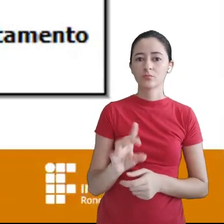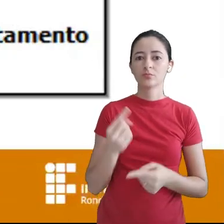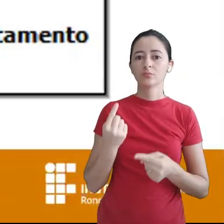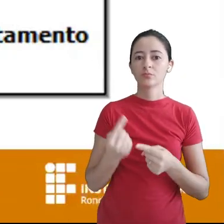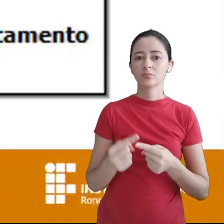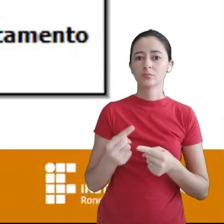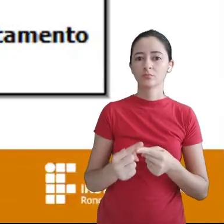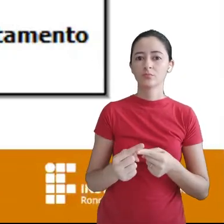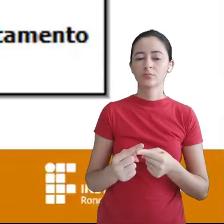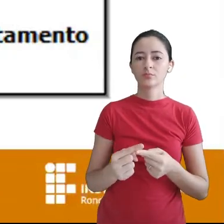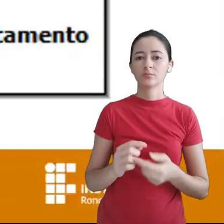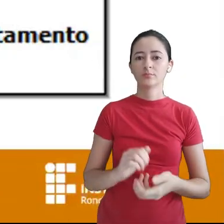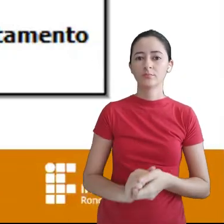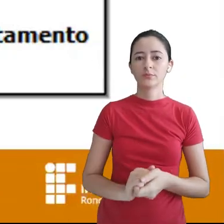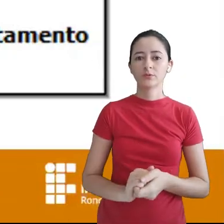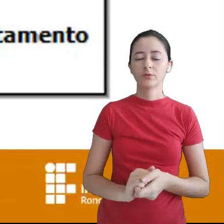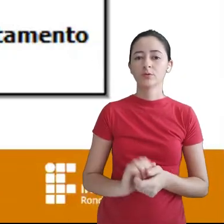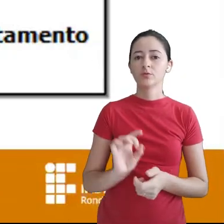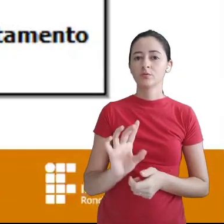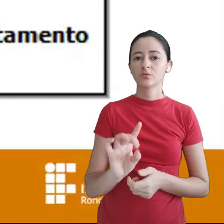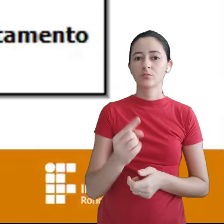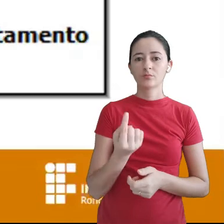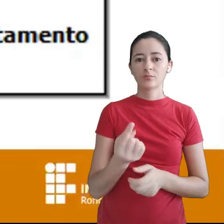Em um só. Por quê?